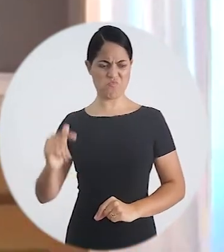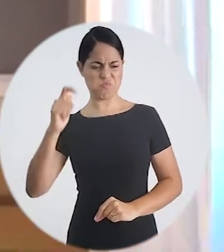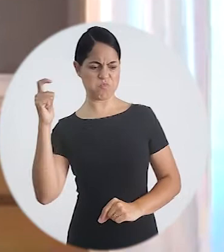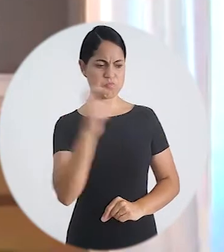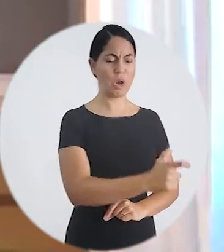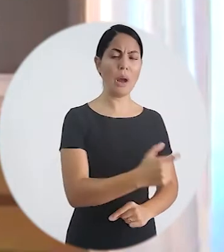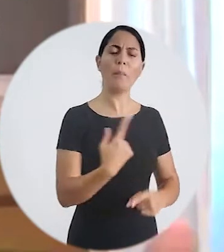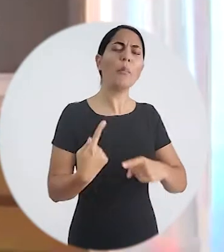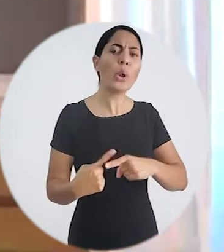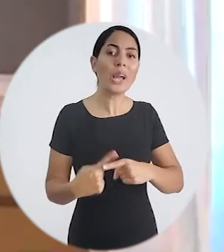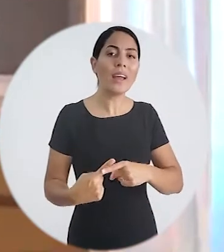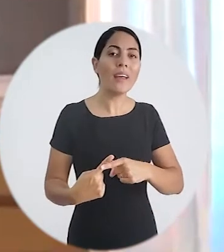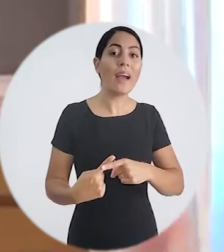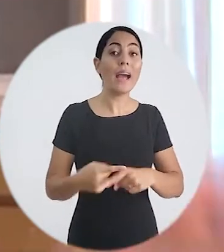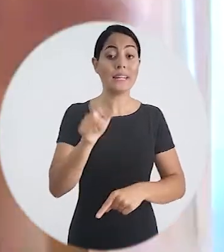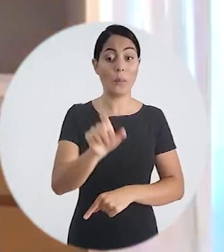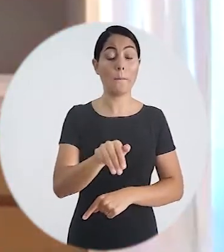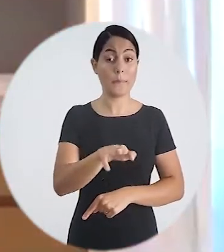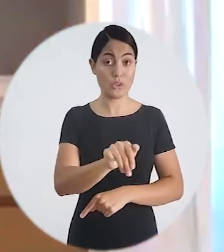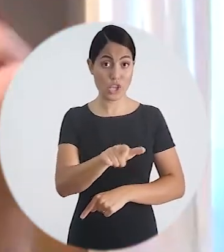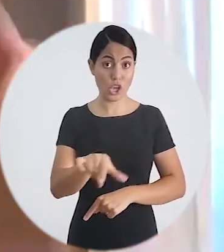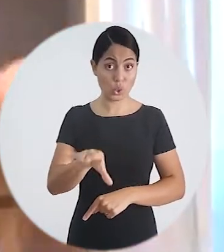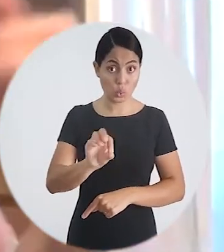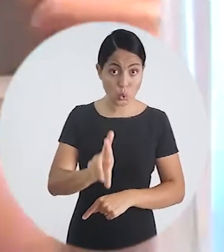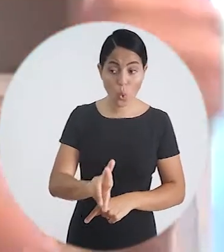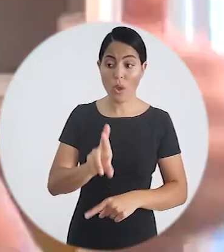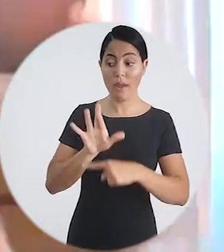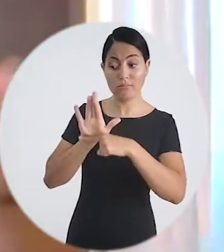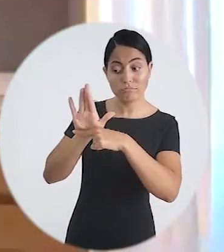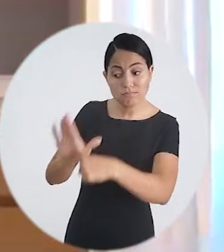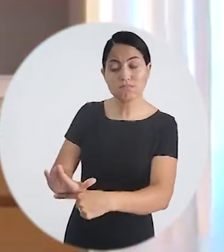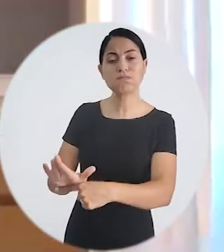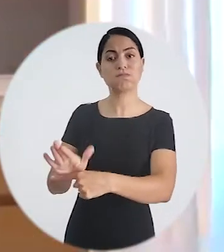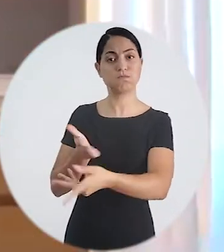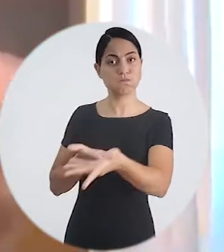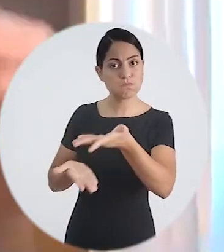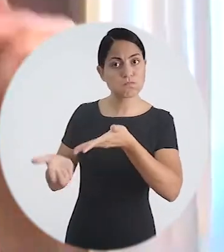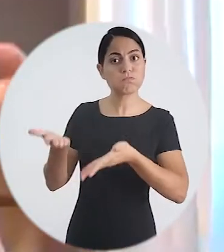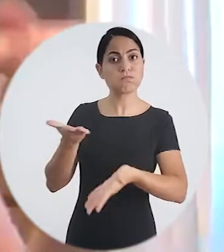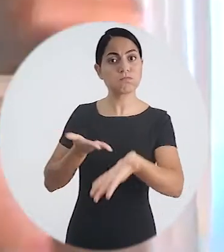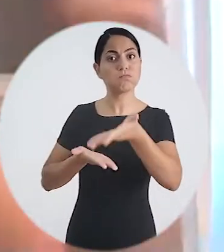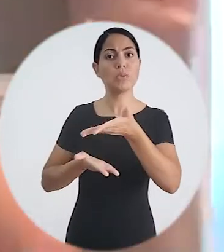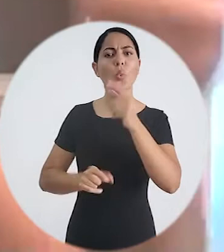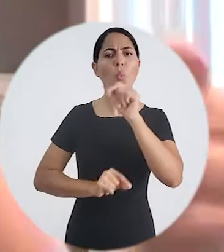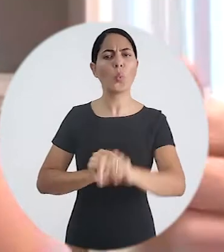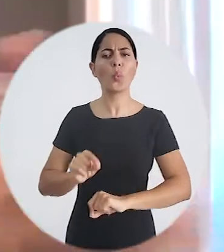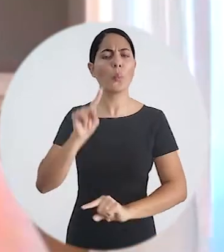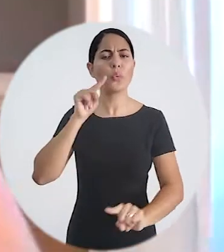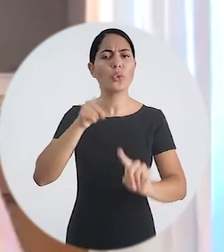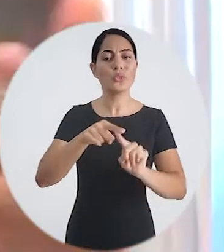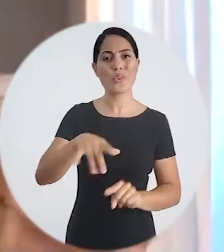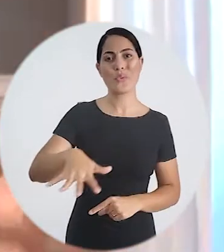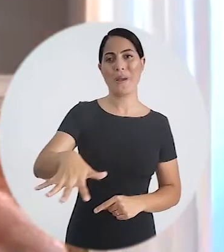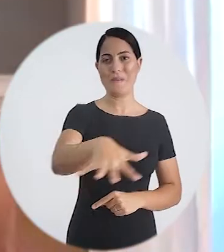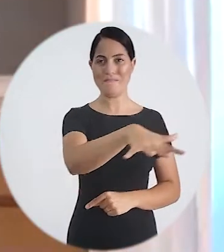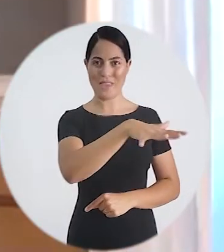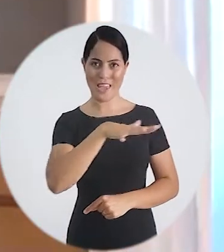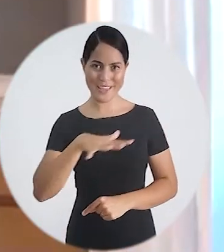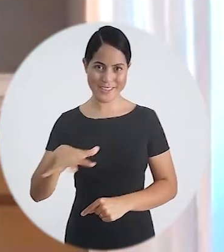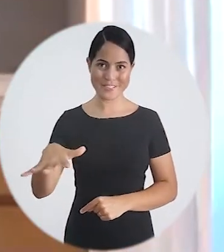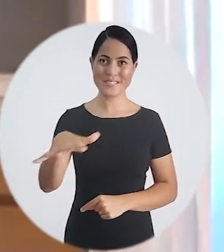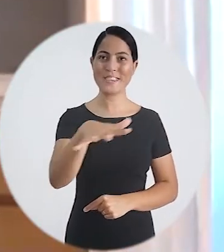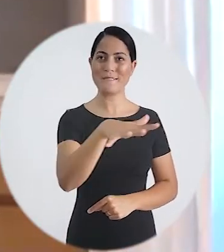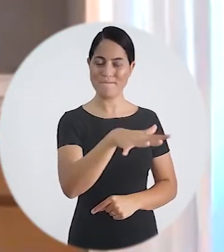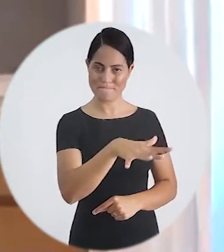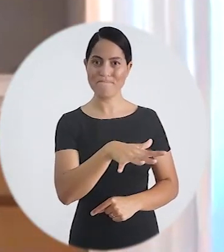daquela forma, né? Com isso, ele ajuda, né, com esse filtro, ele ajuda a gerar um ambiente